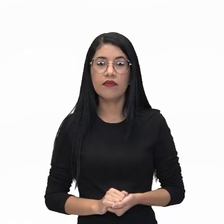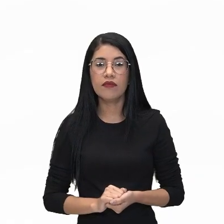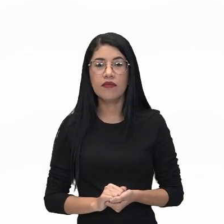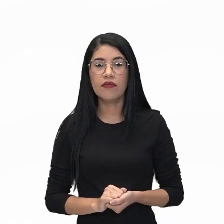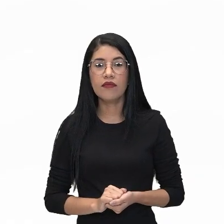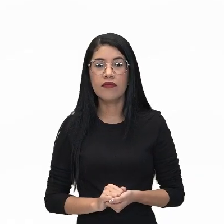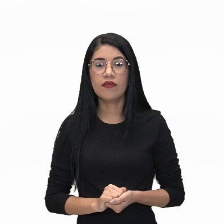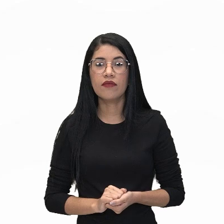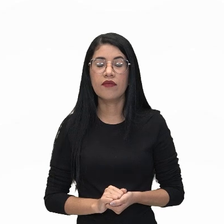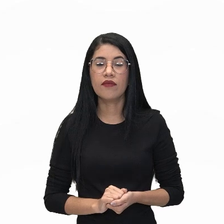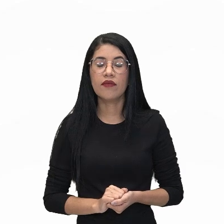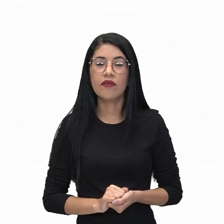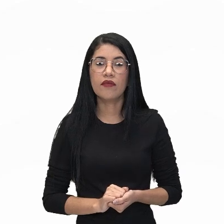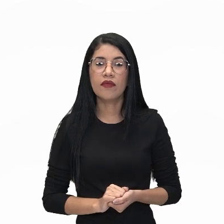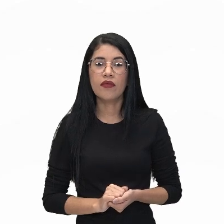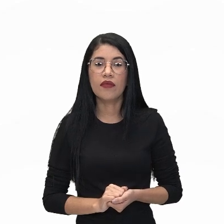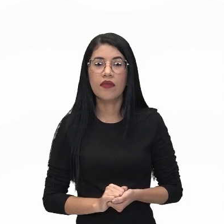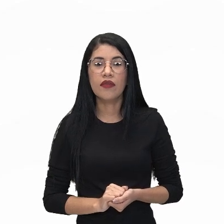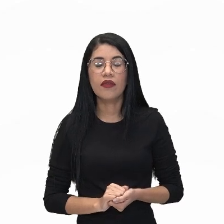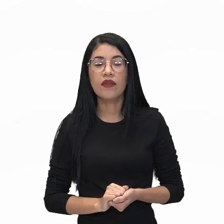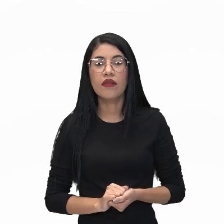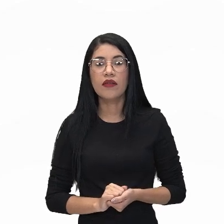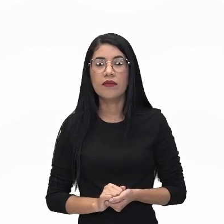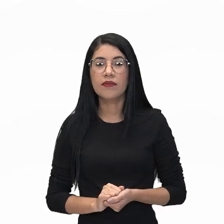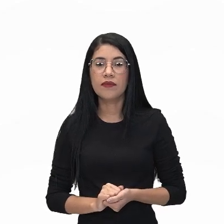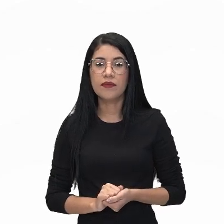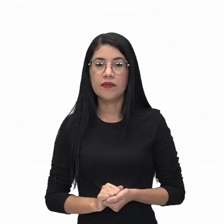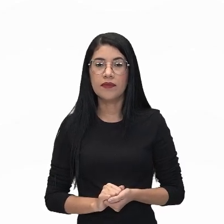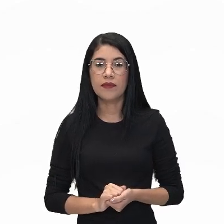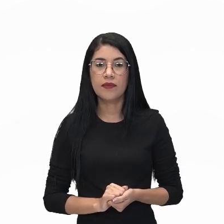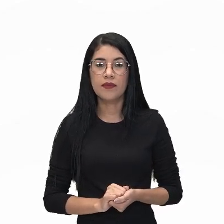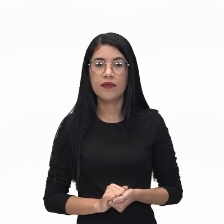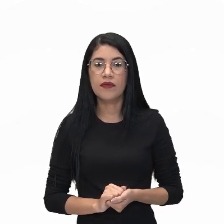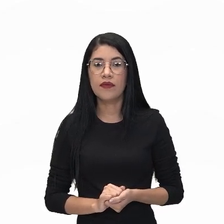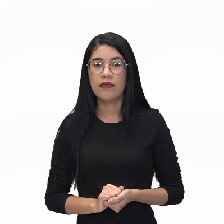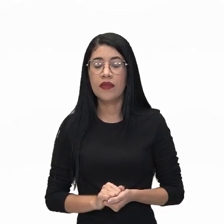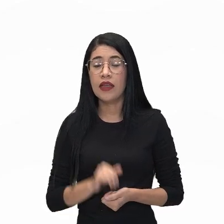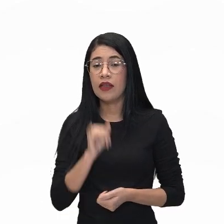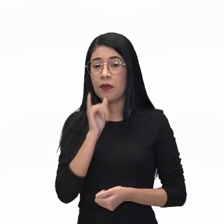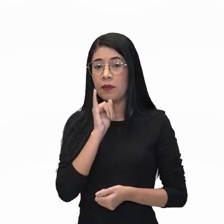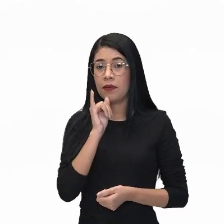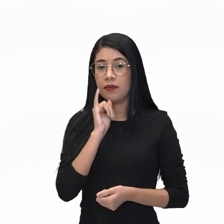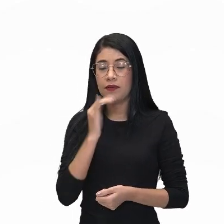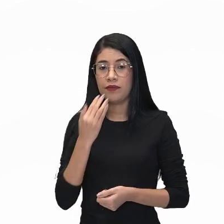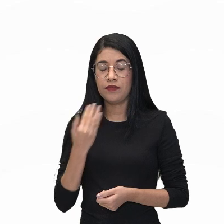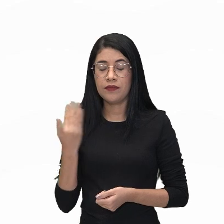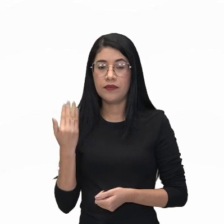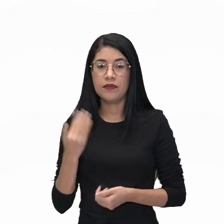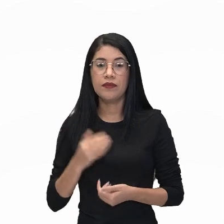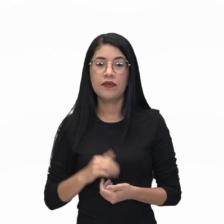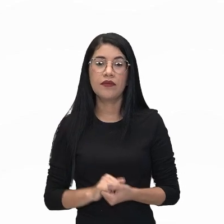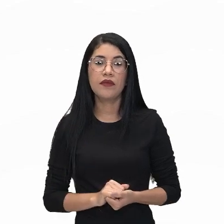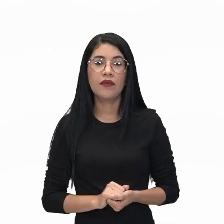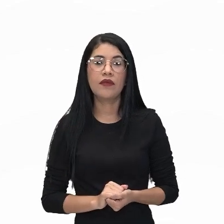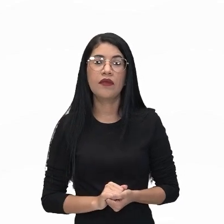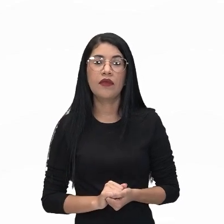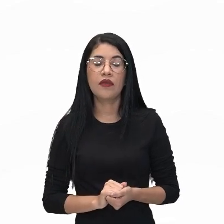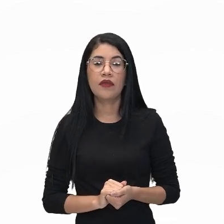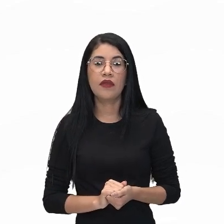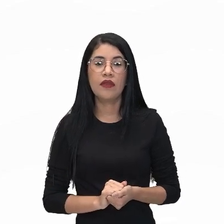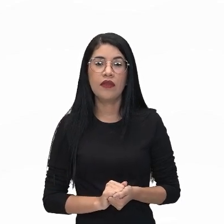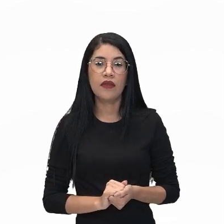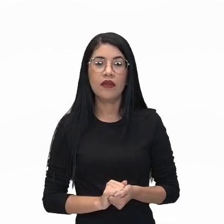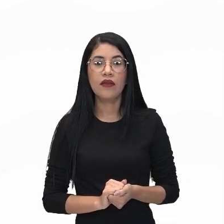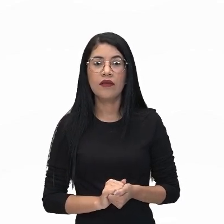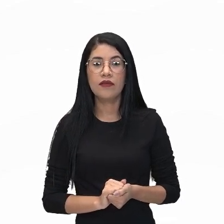Grandezas inversamente proporcionais. Então, considere a situação. Um